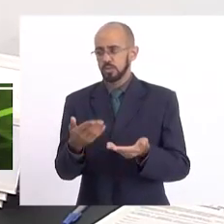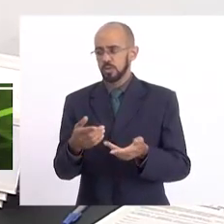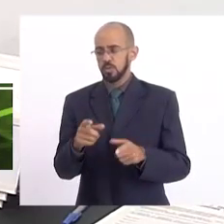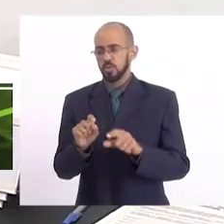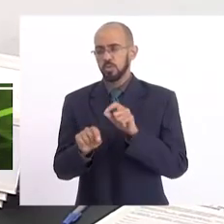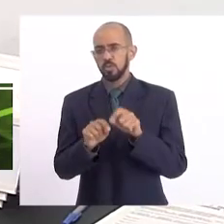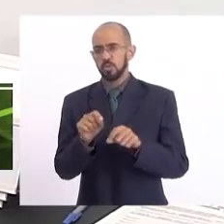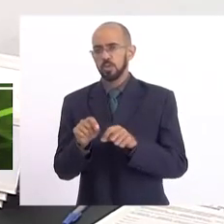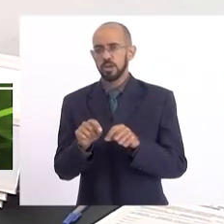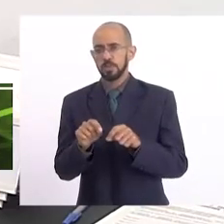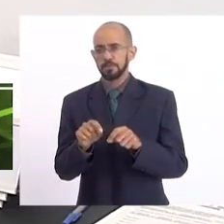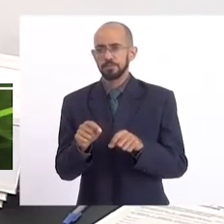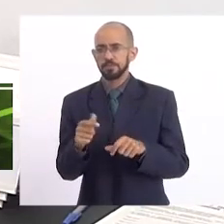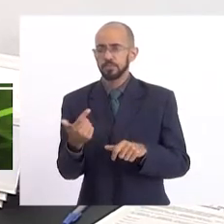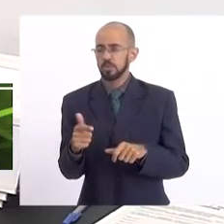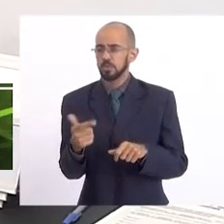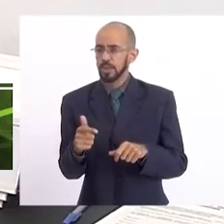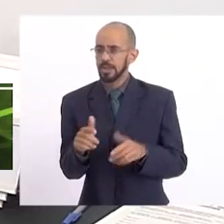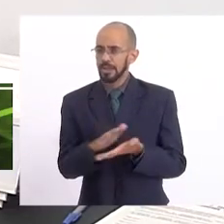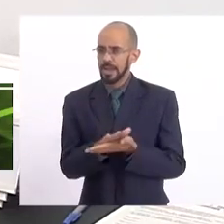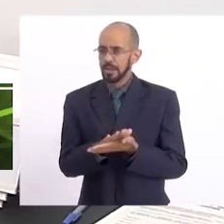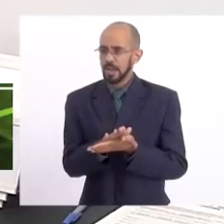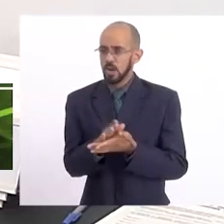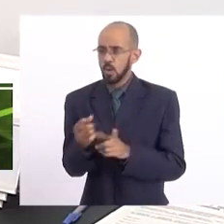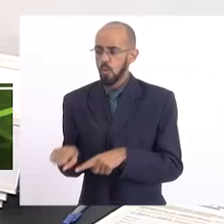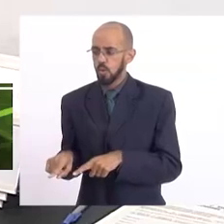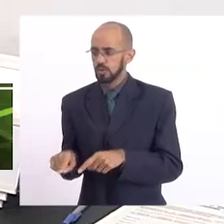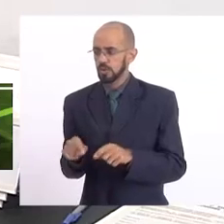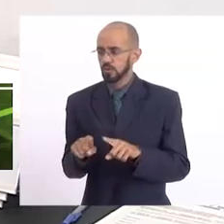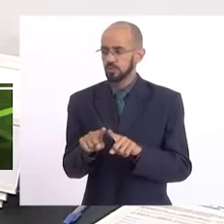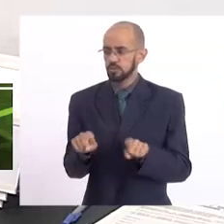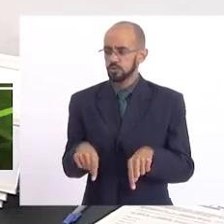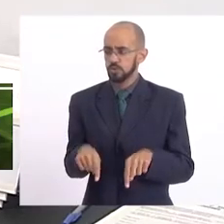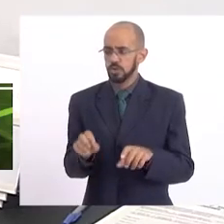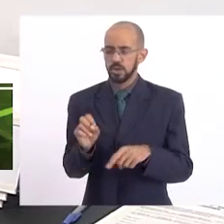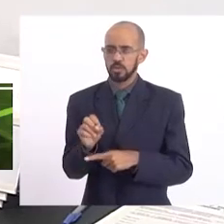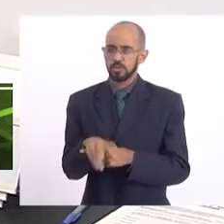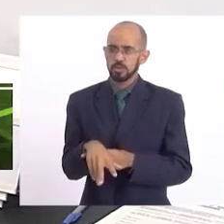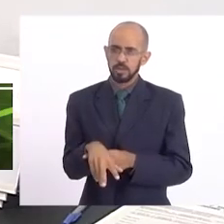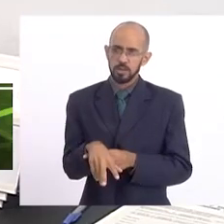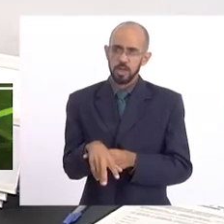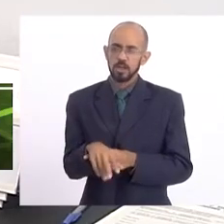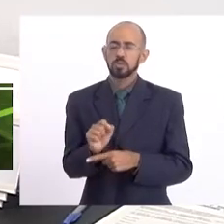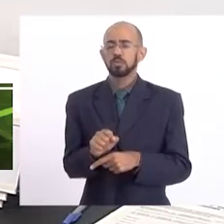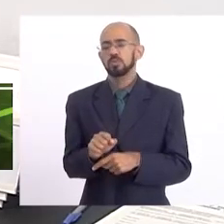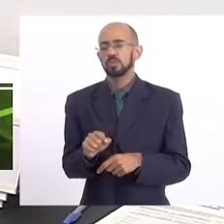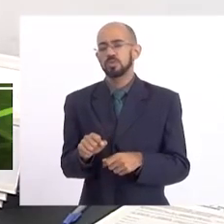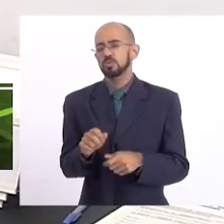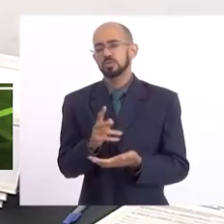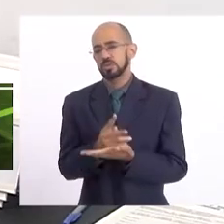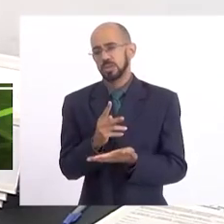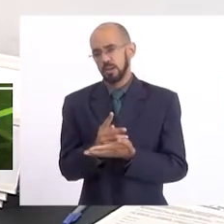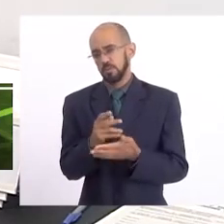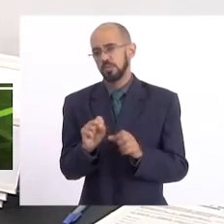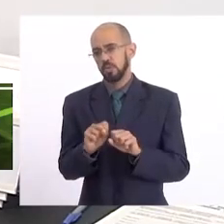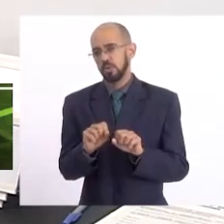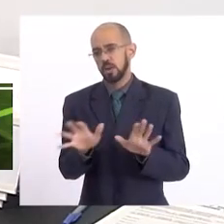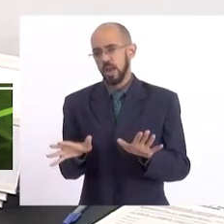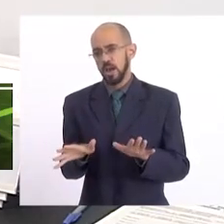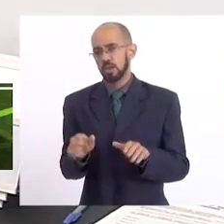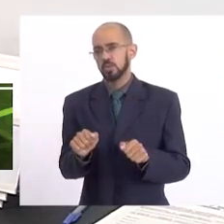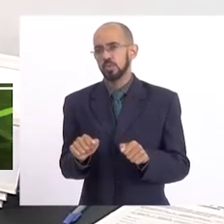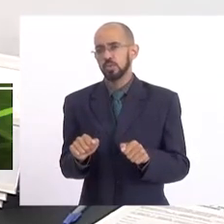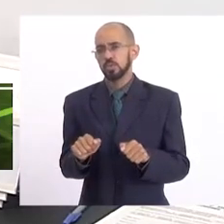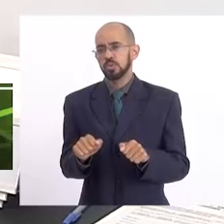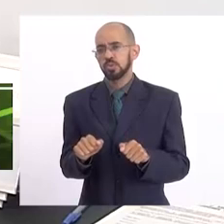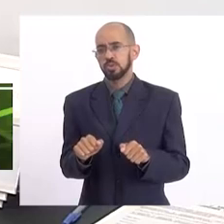tem nada contra o trabalhador contratado, a gente sempre deixou isso muito claro para as pessoas que vinham em vínculo de contrato para o